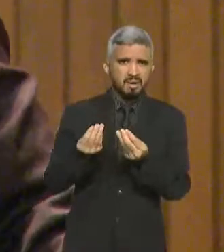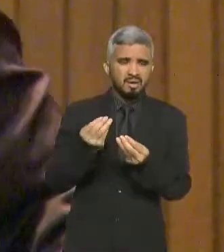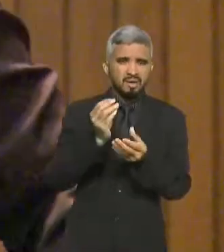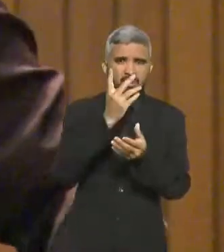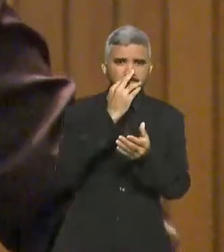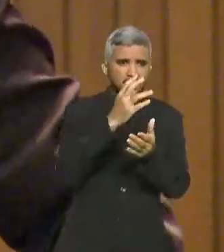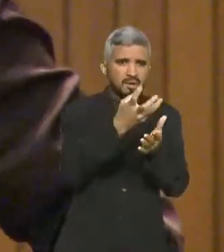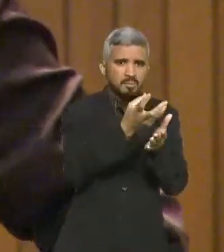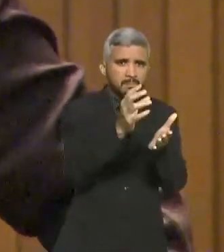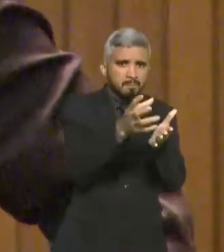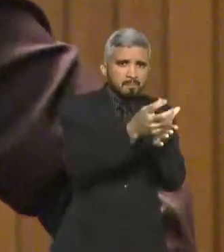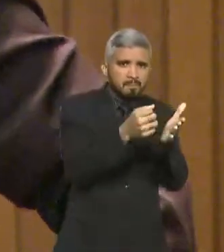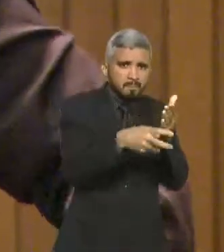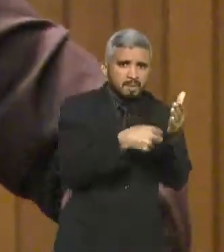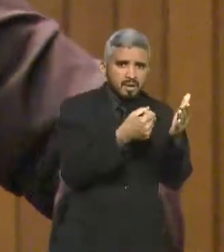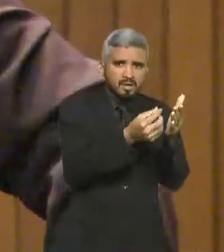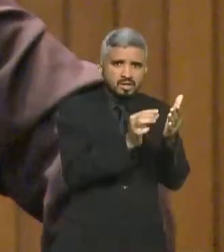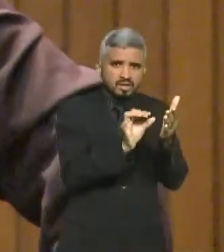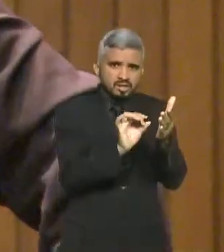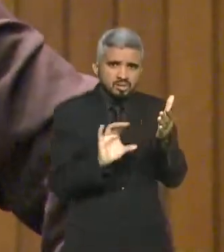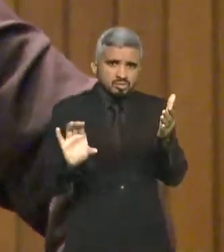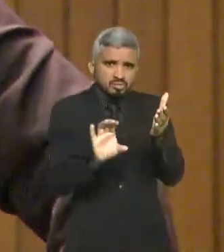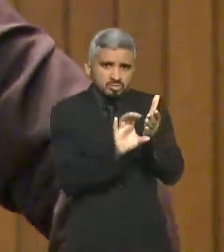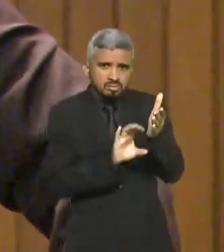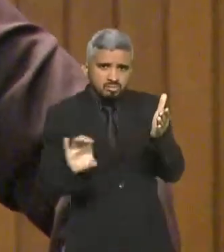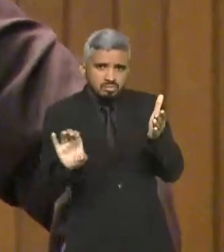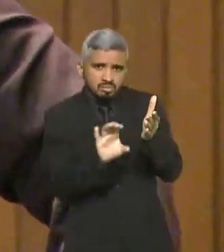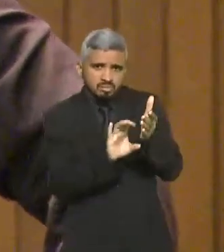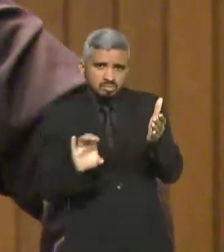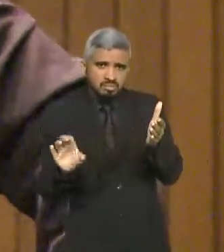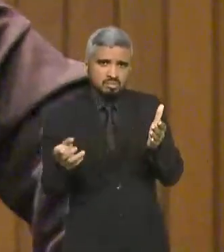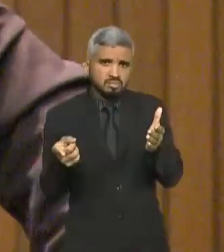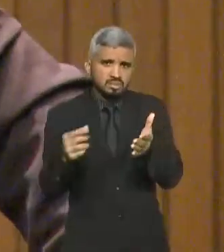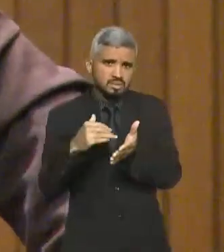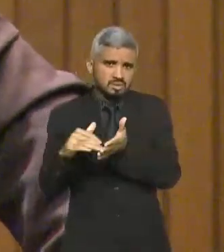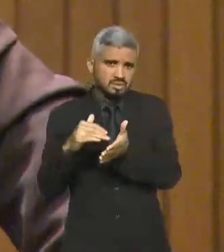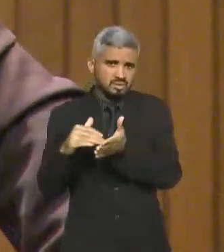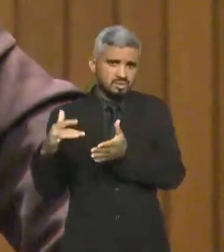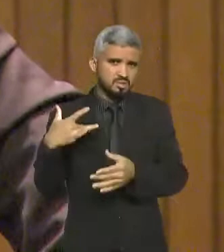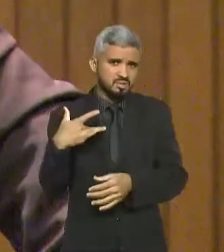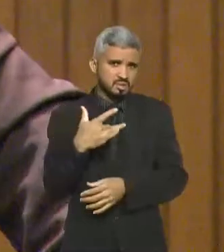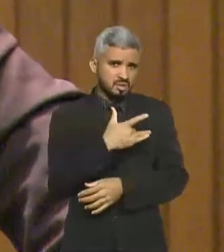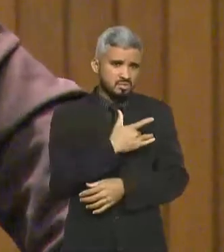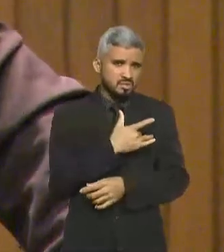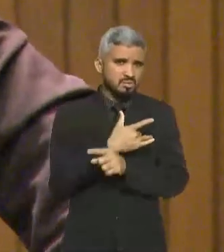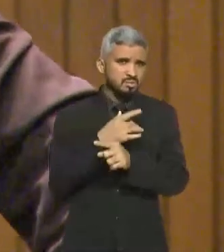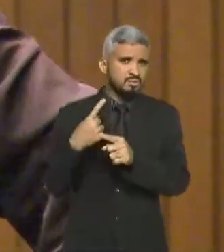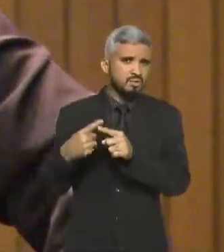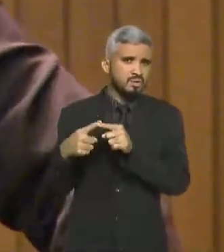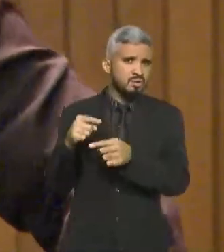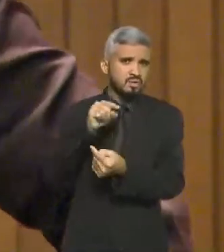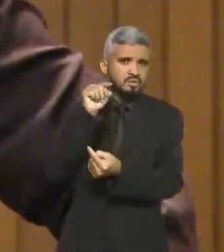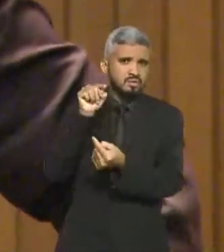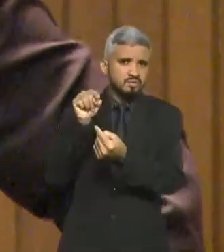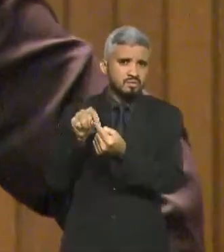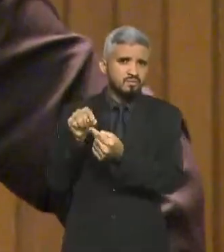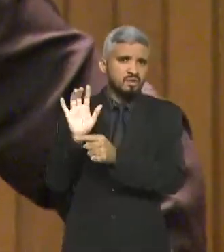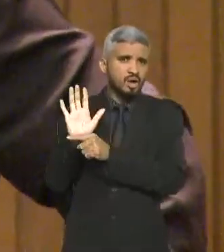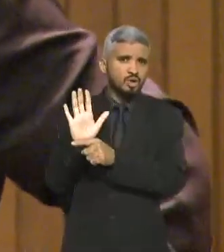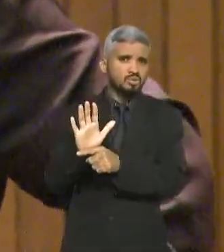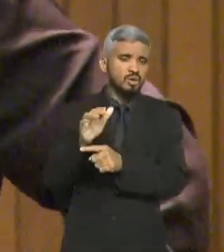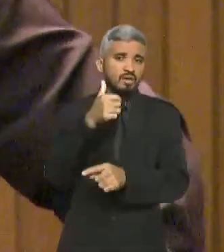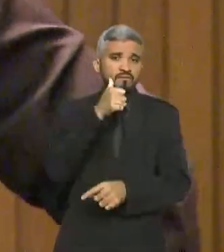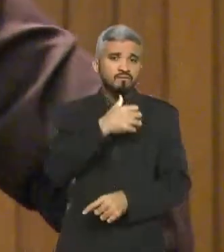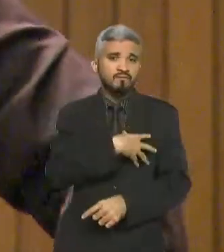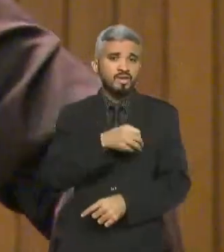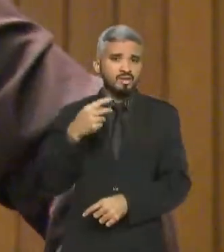emprego para apoio político para a candidatura da sua filha, deputada federal? Era isso que eu tinha a falar,